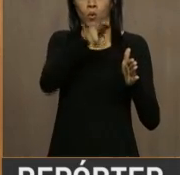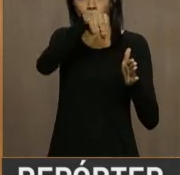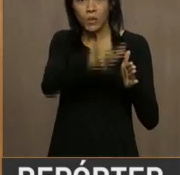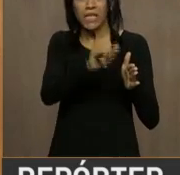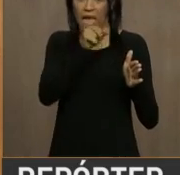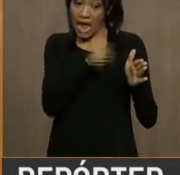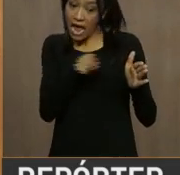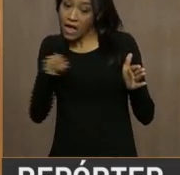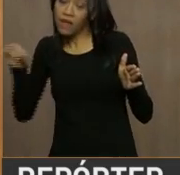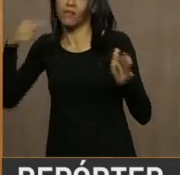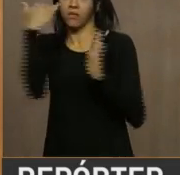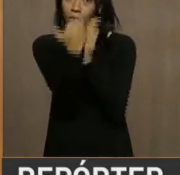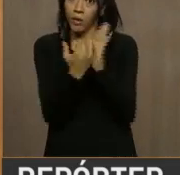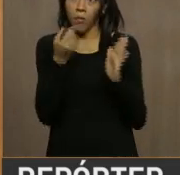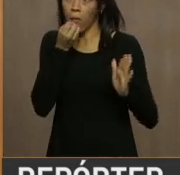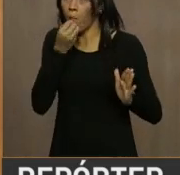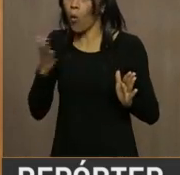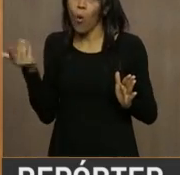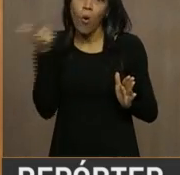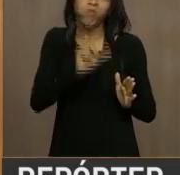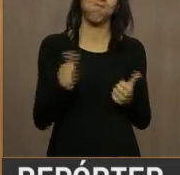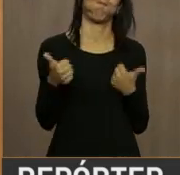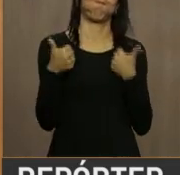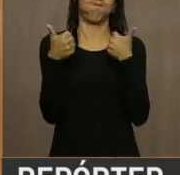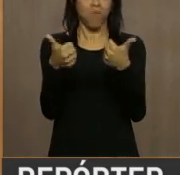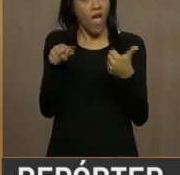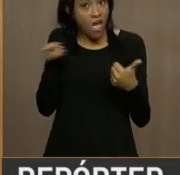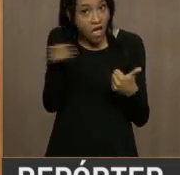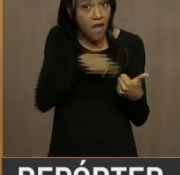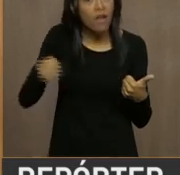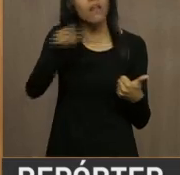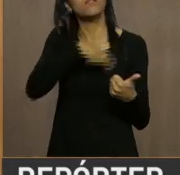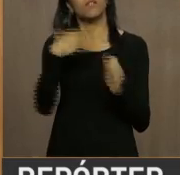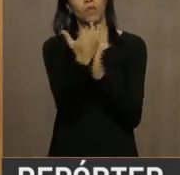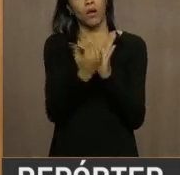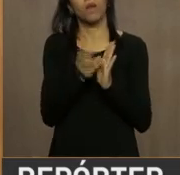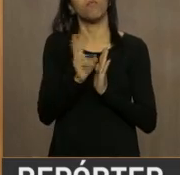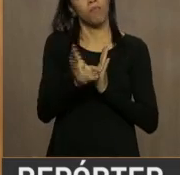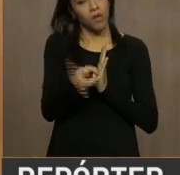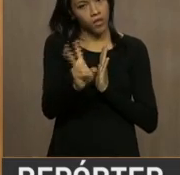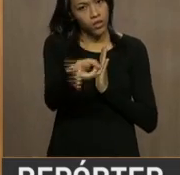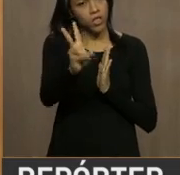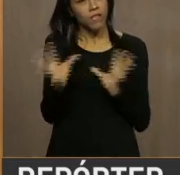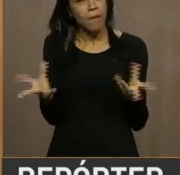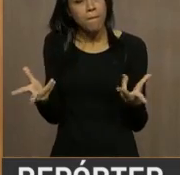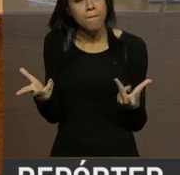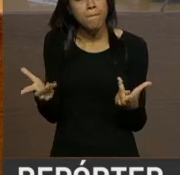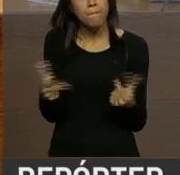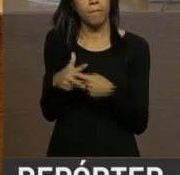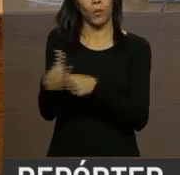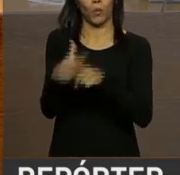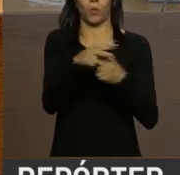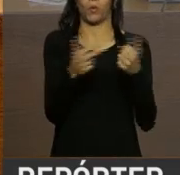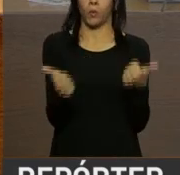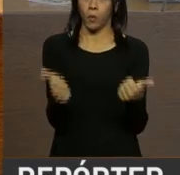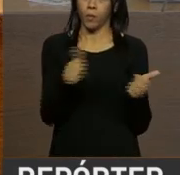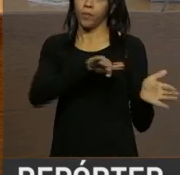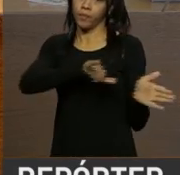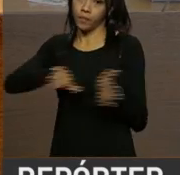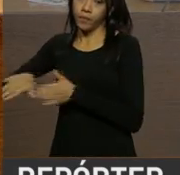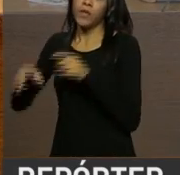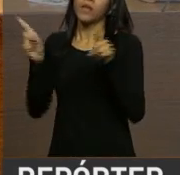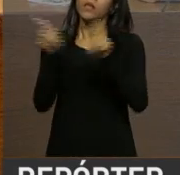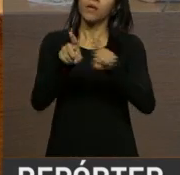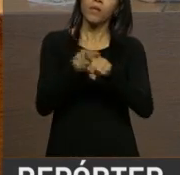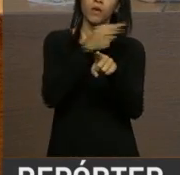efetivamente apresentam resultado, esses programas serão mantidos e aperfeiçoados. Os ministros